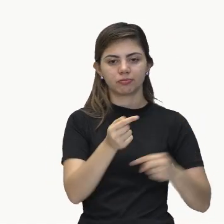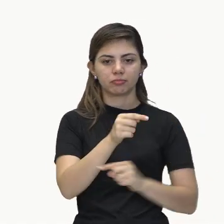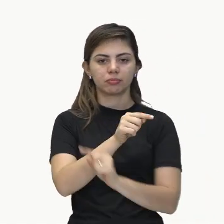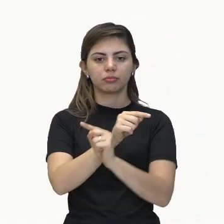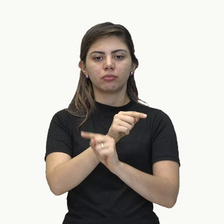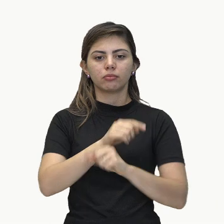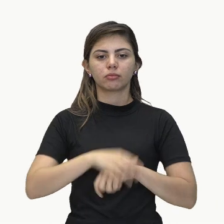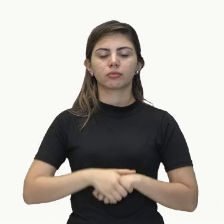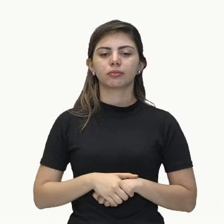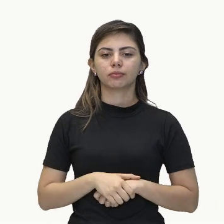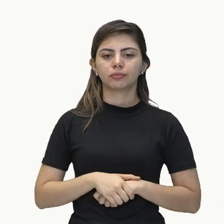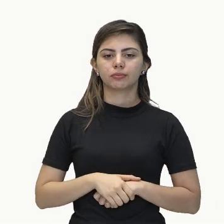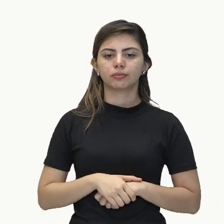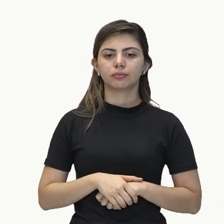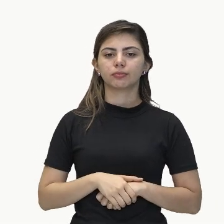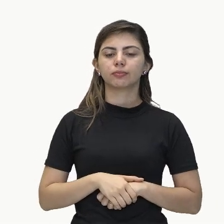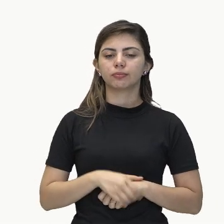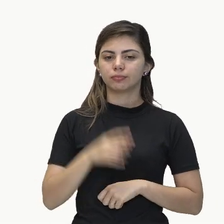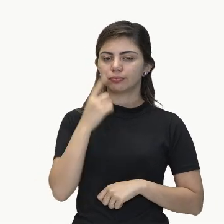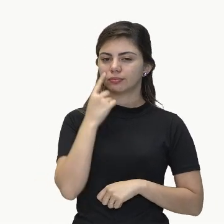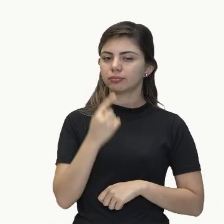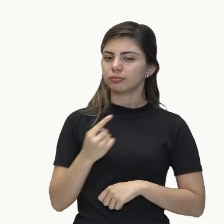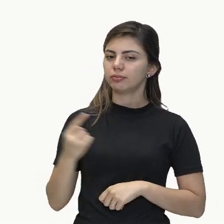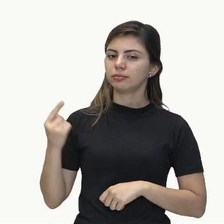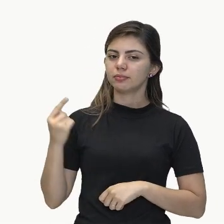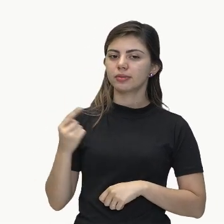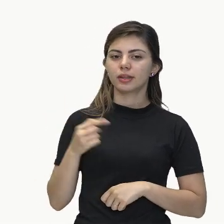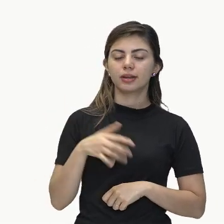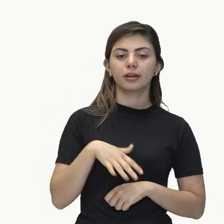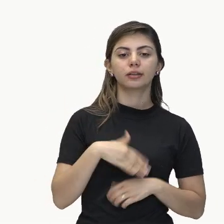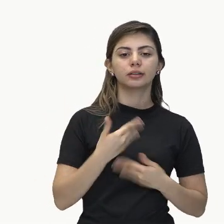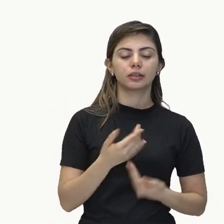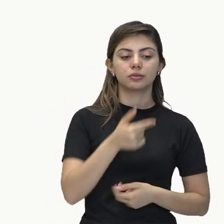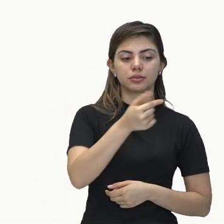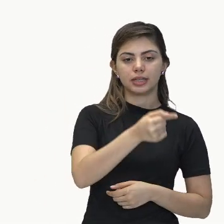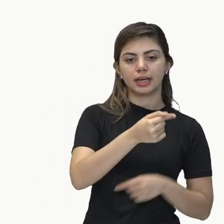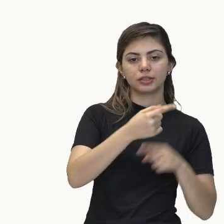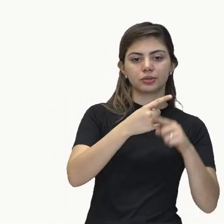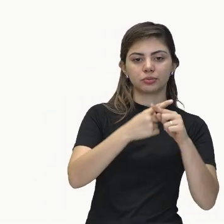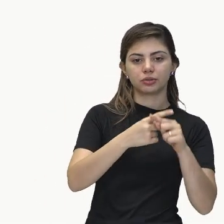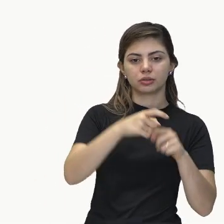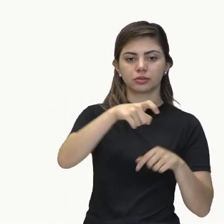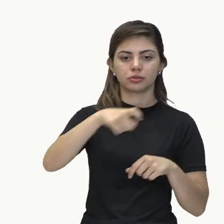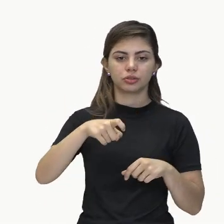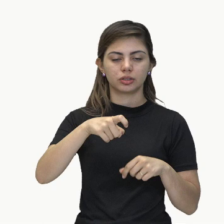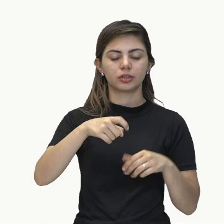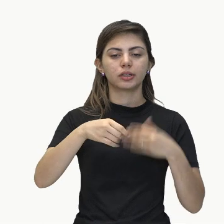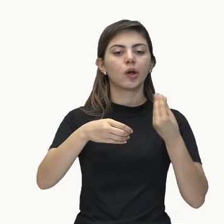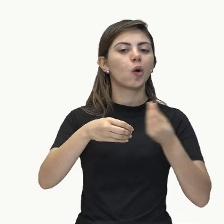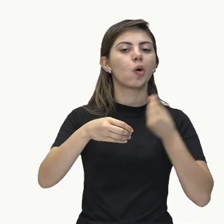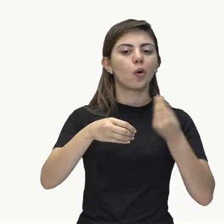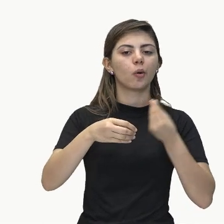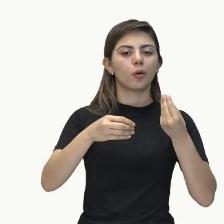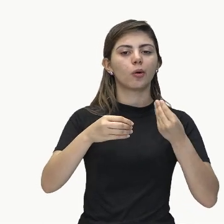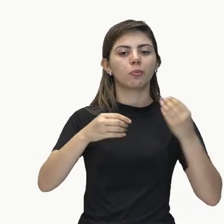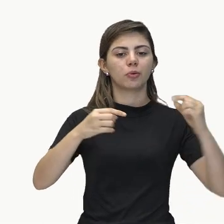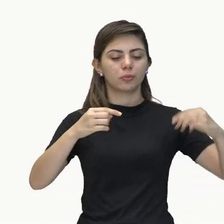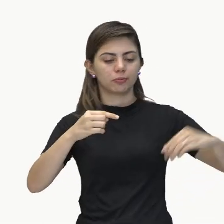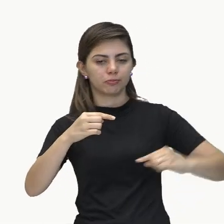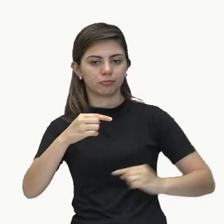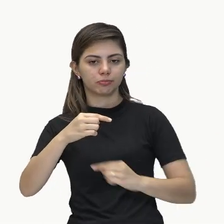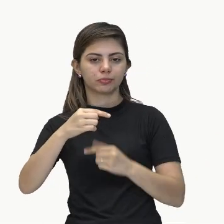sozinha? O 7 que está efetuando a operação de multiplicação, eu vou passar ele para o outro